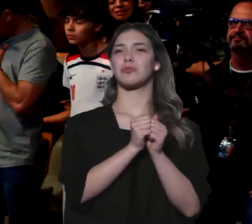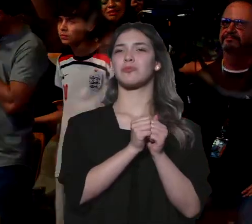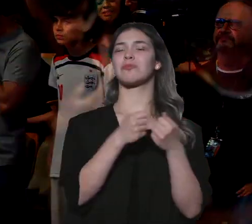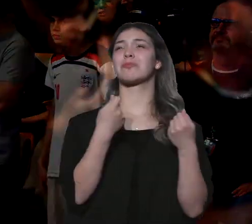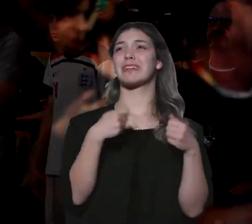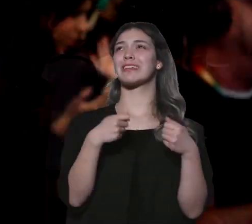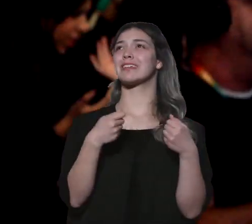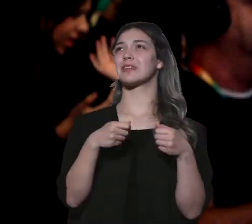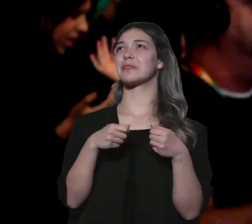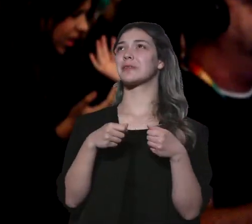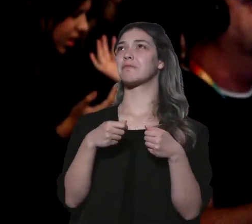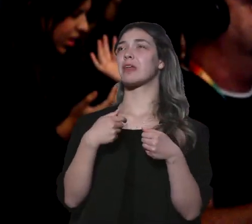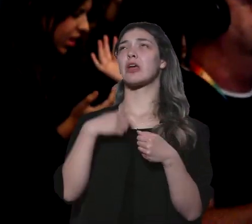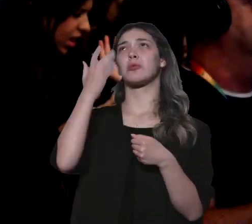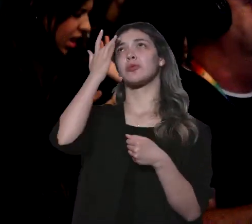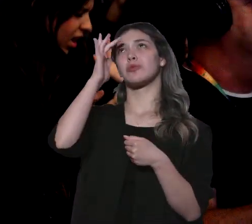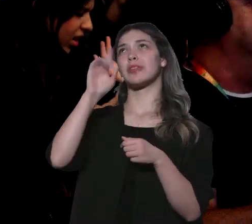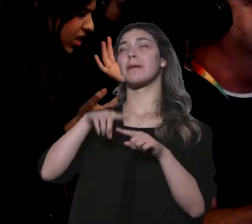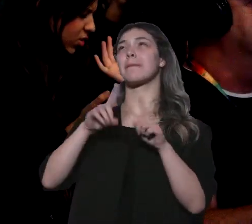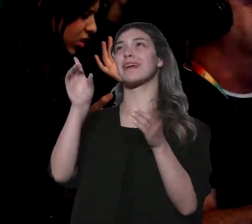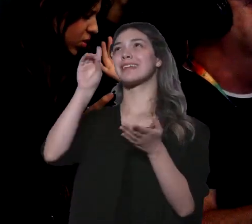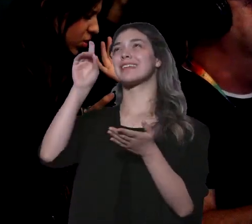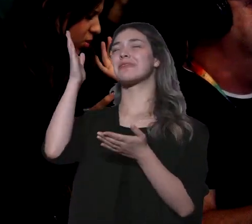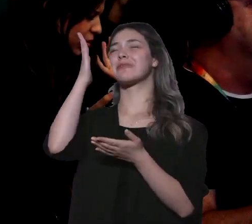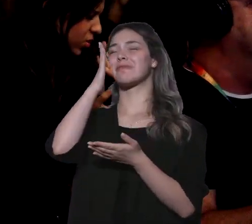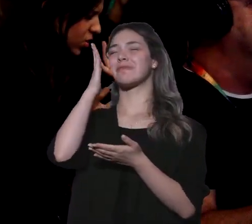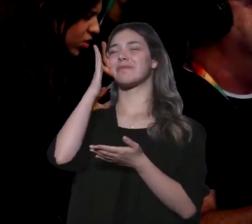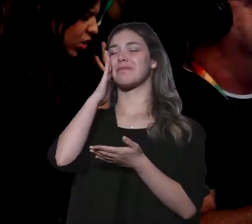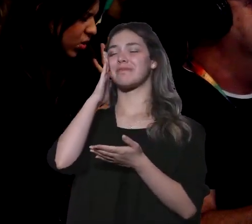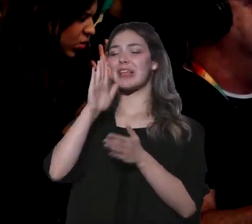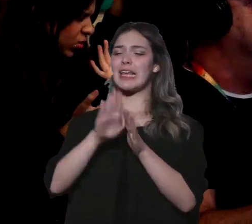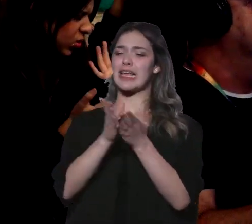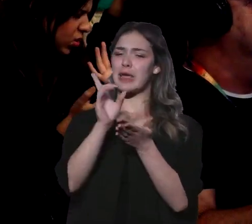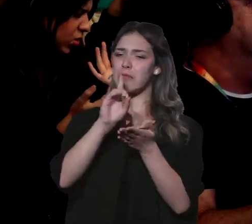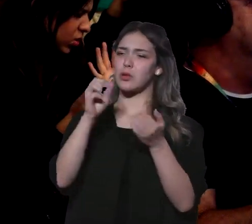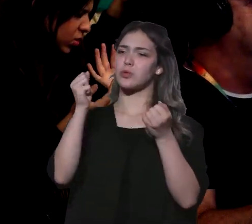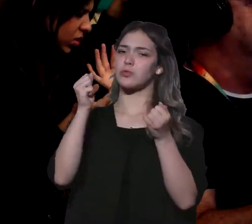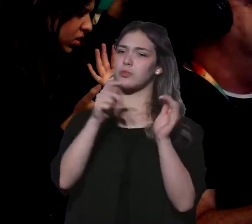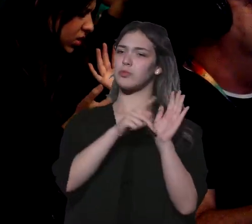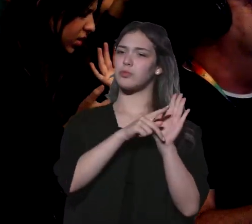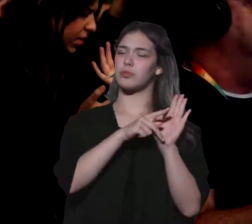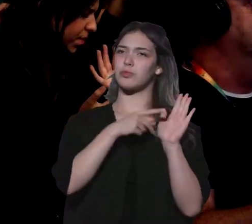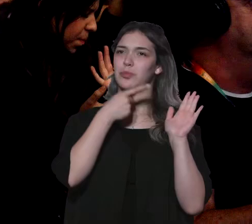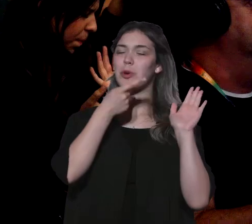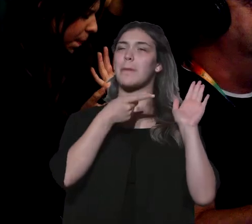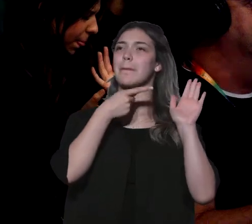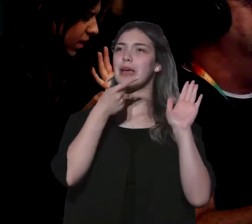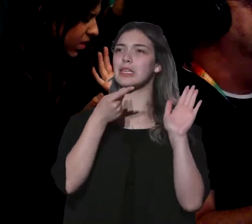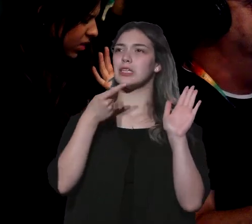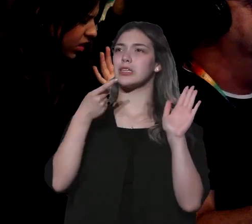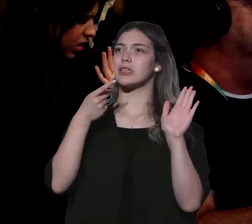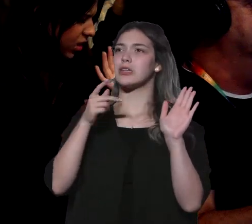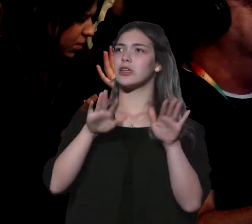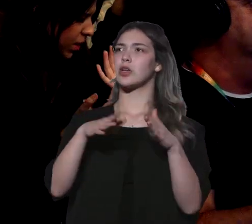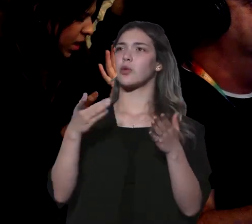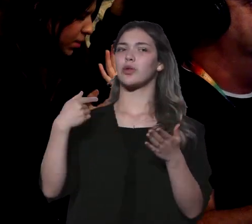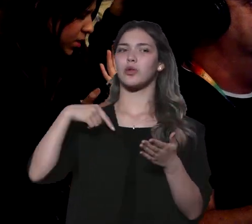sabe. E a sua palavra promete que quando nós te honramos, o Senhor nos